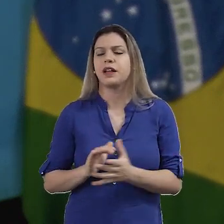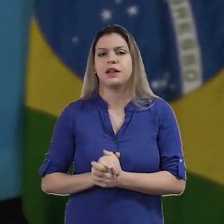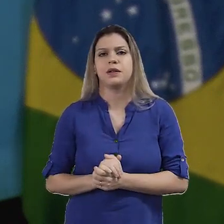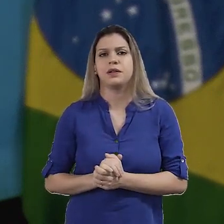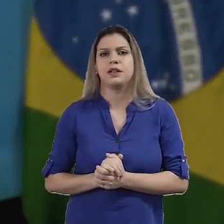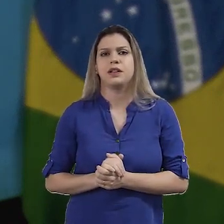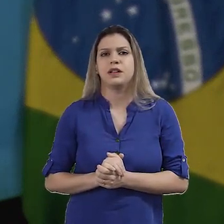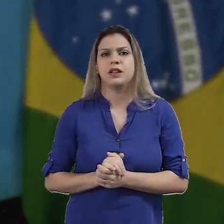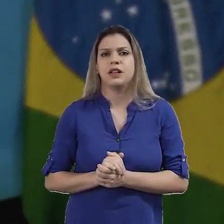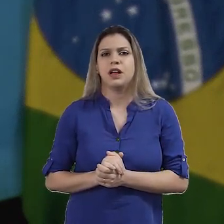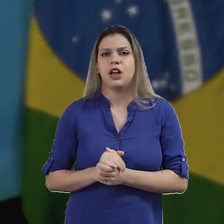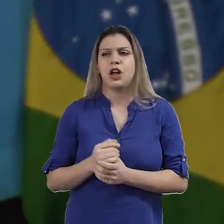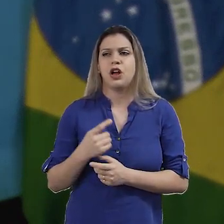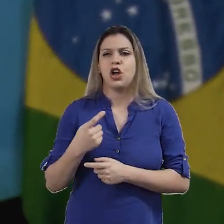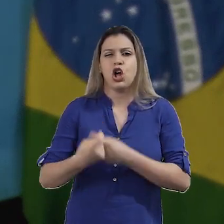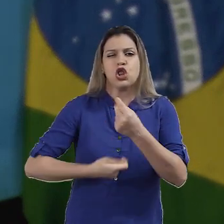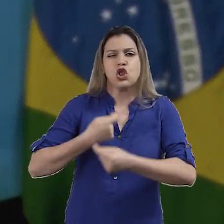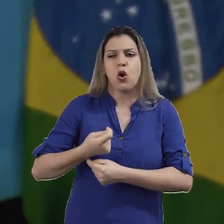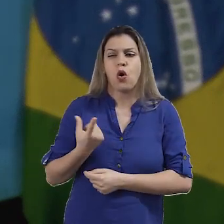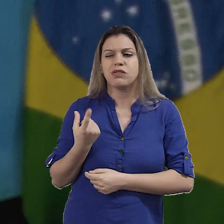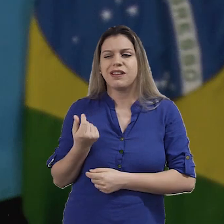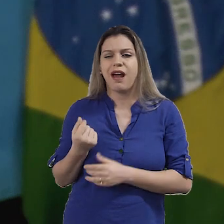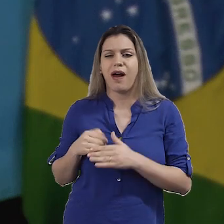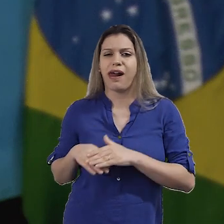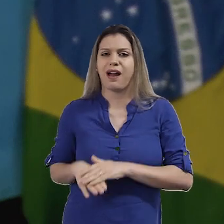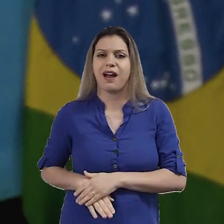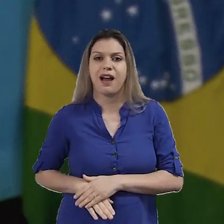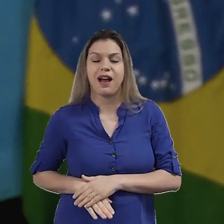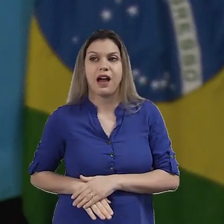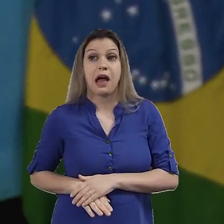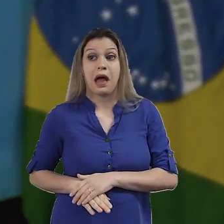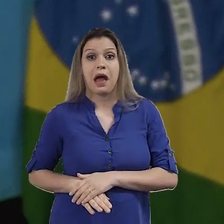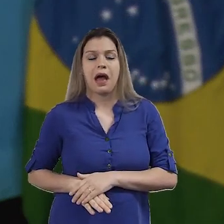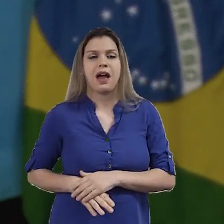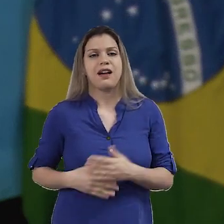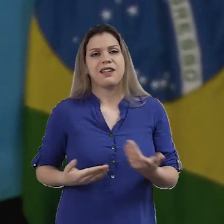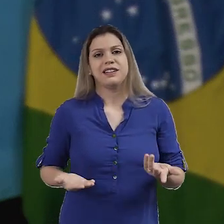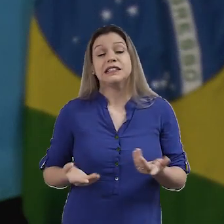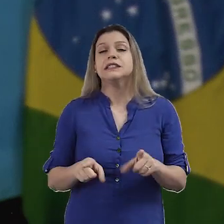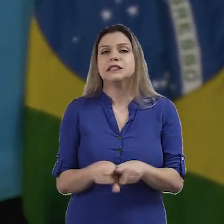de você pega um troco a mais e não devolve,